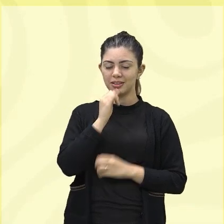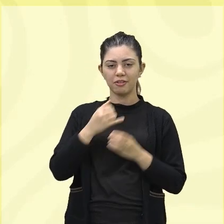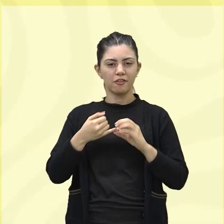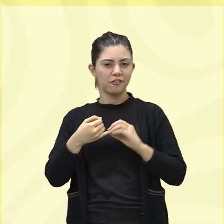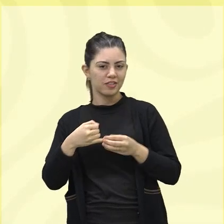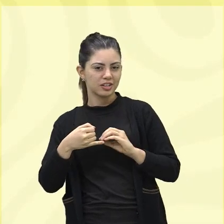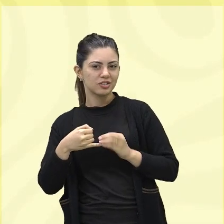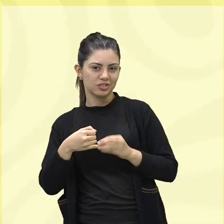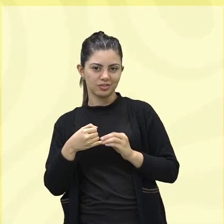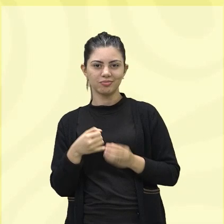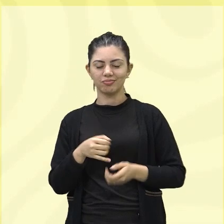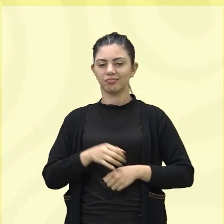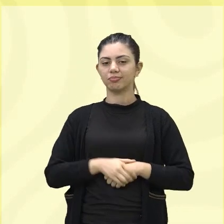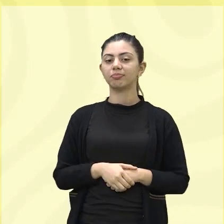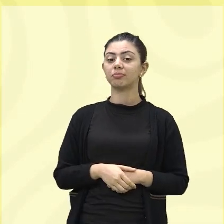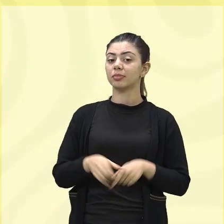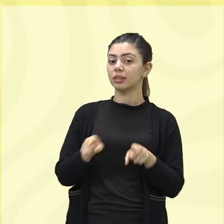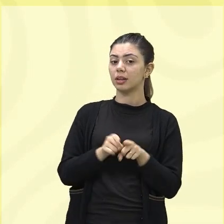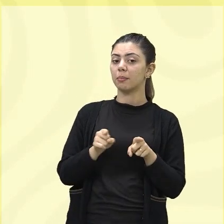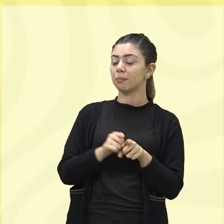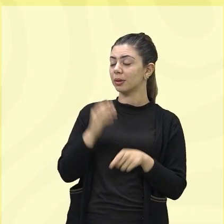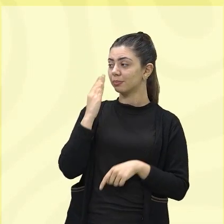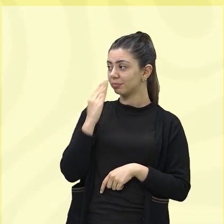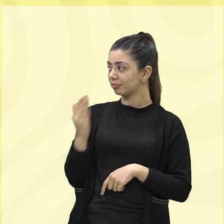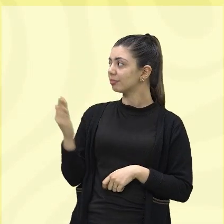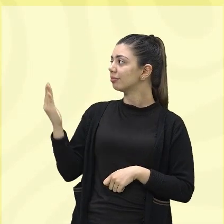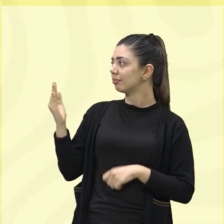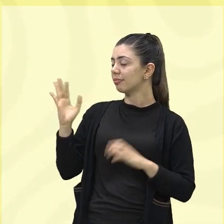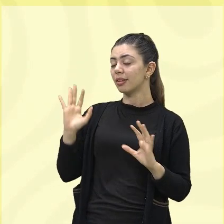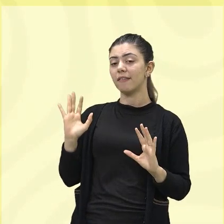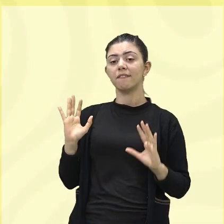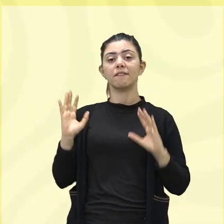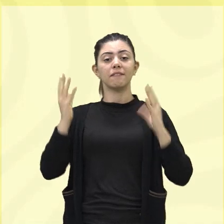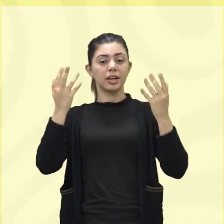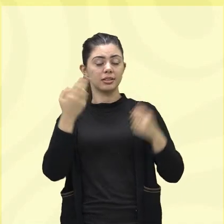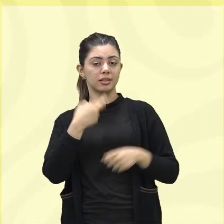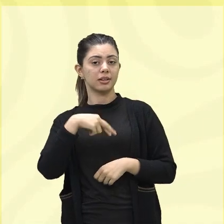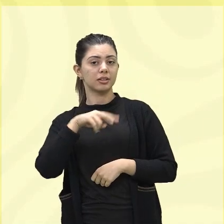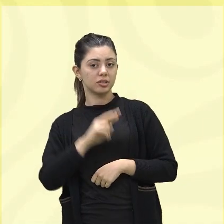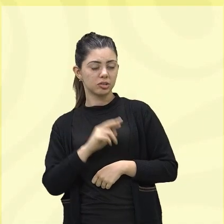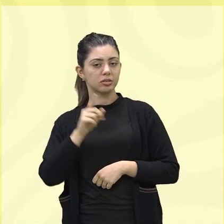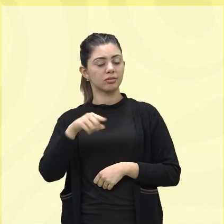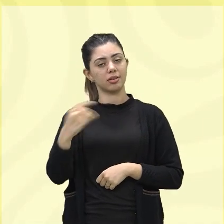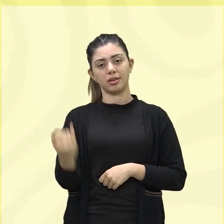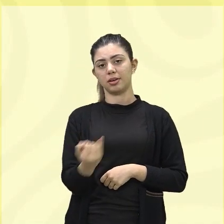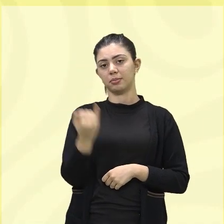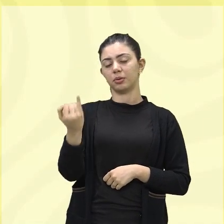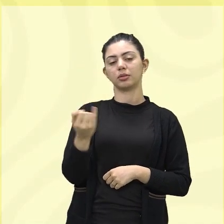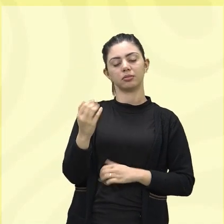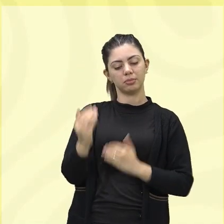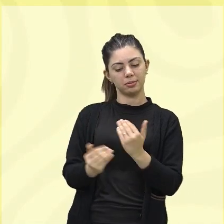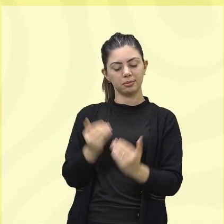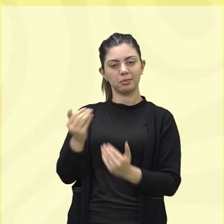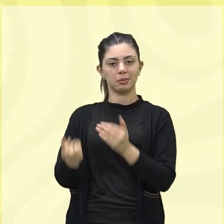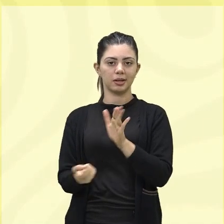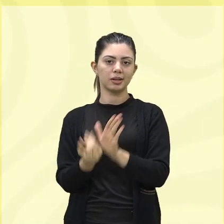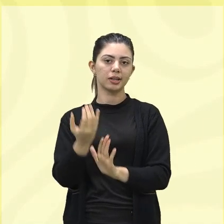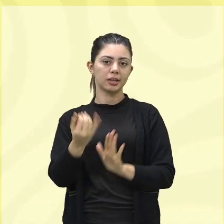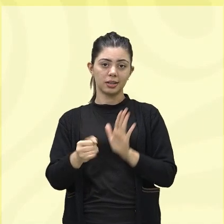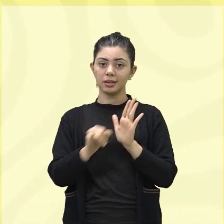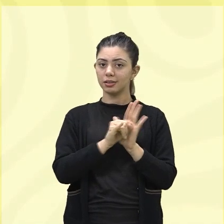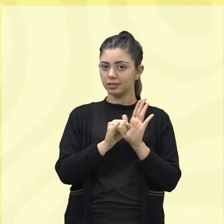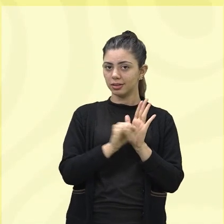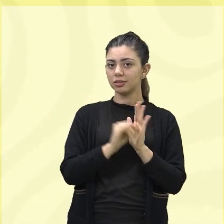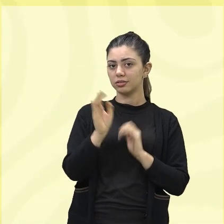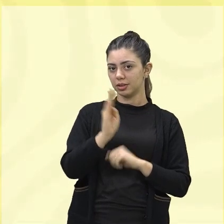vendo aí. As festividades, as festas religiosas, elas também são importantes nesse processo de formação da